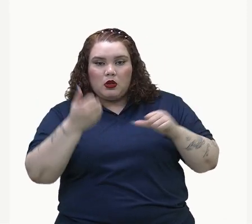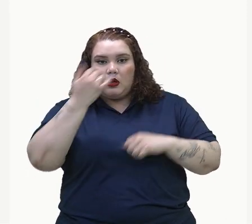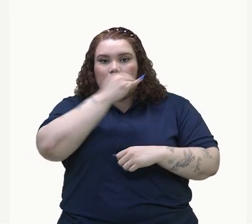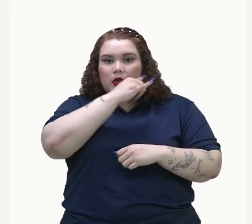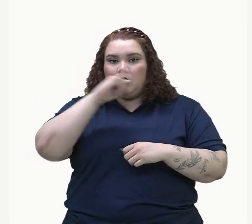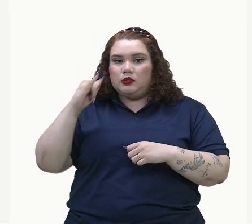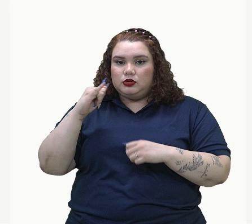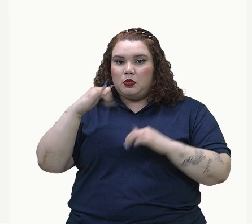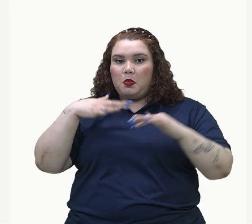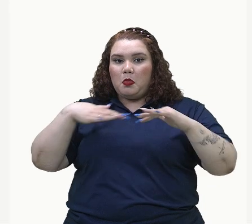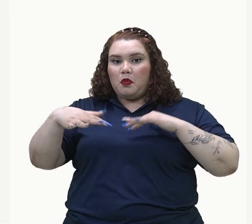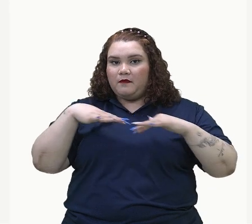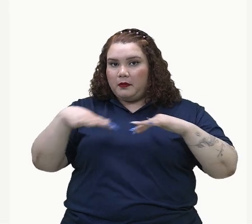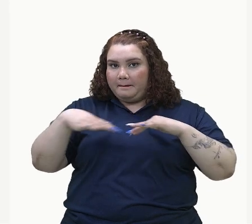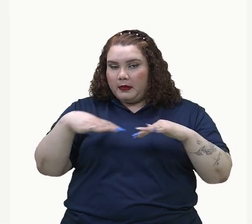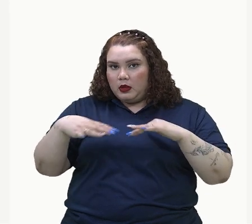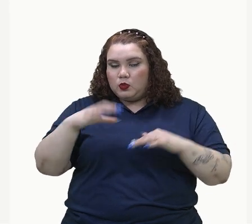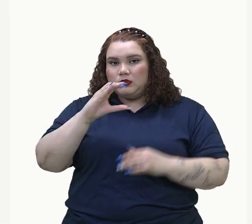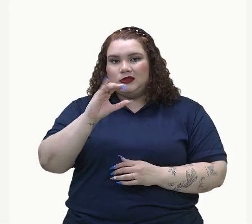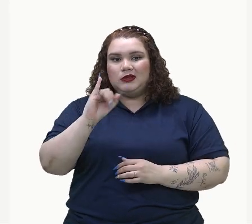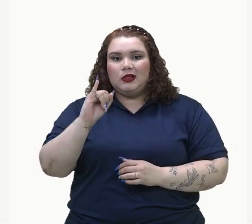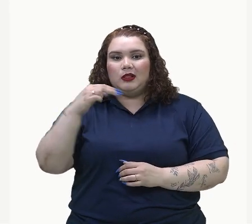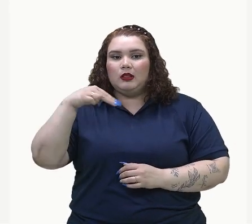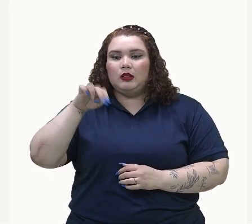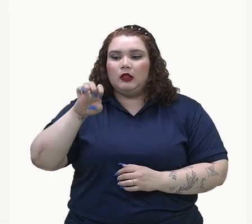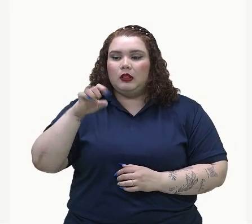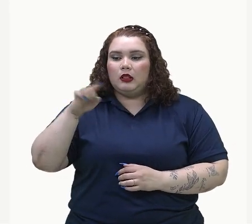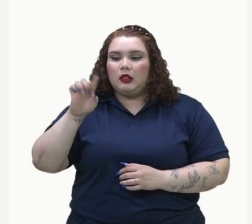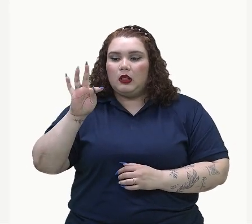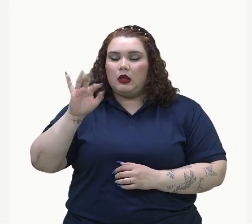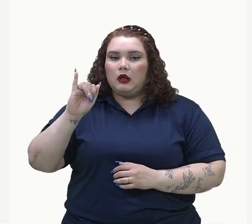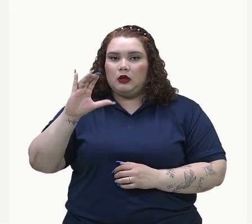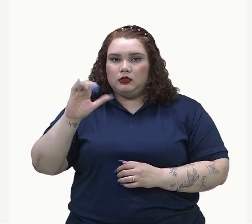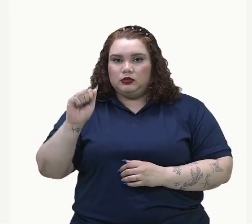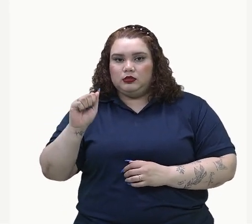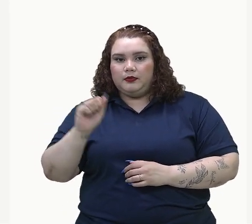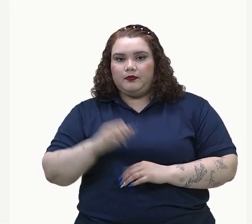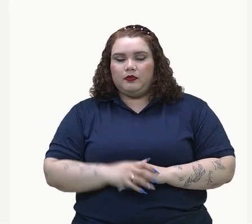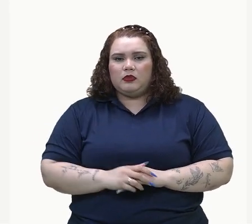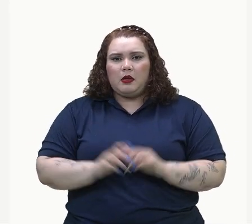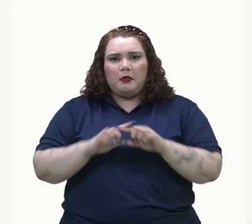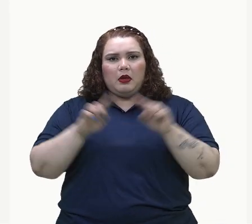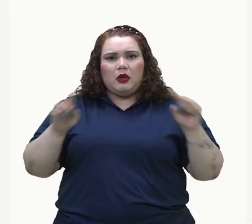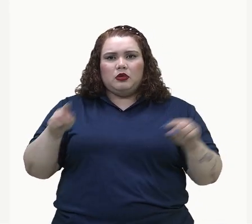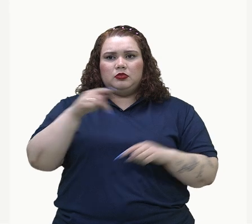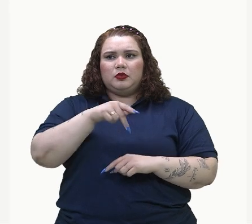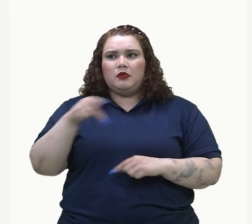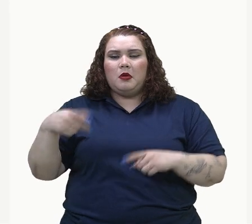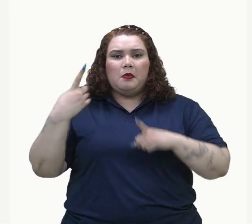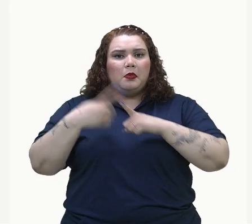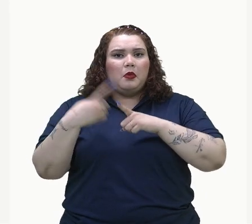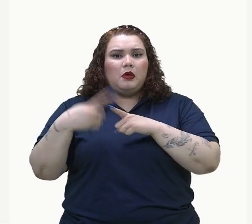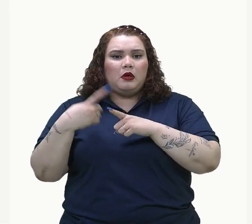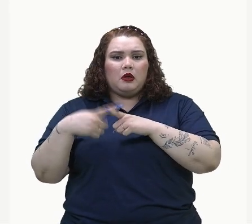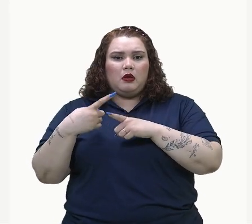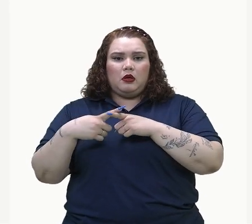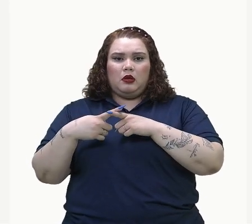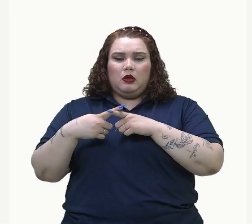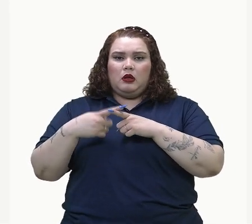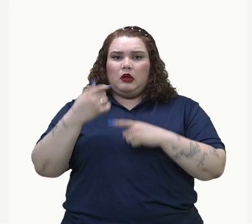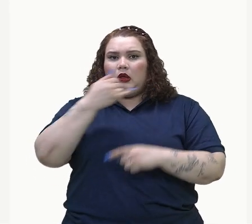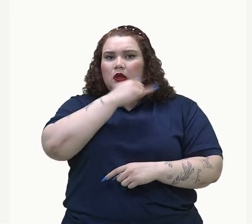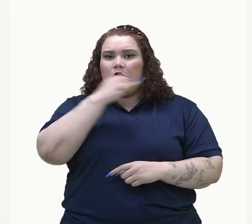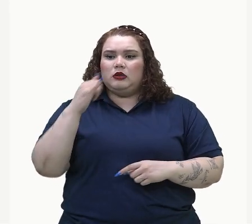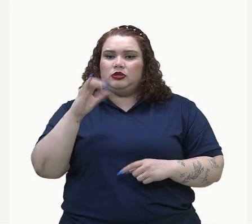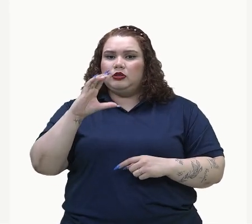energia cinética. Aí você pode estar se perguntando, professora, mas por que é a